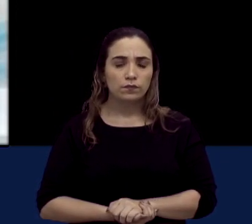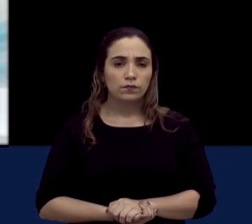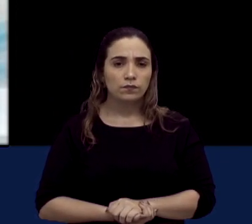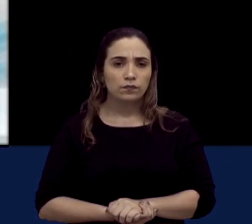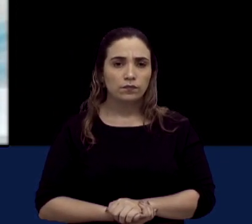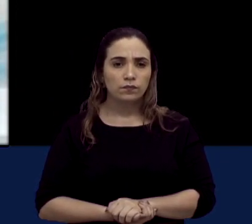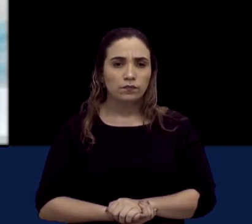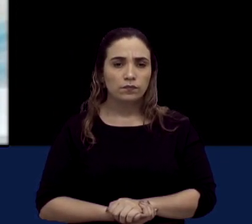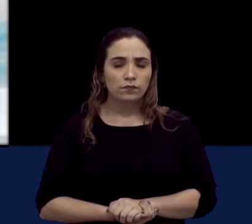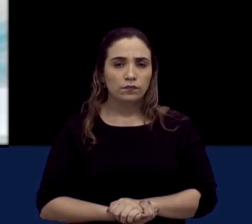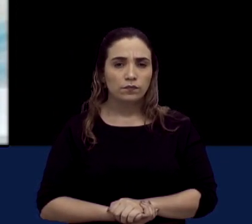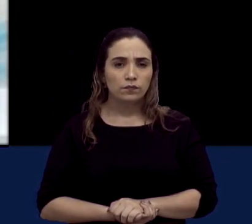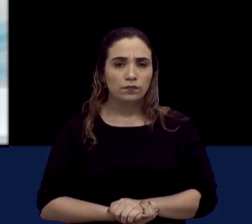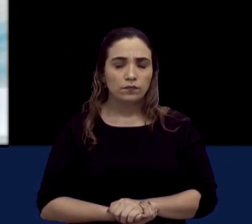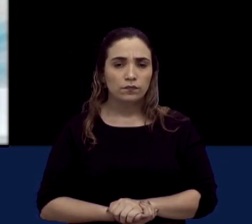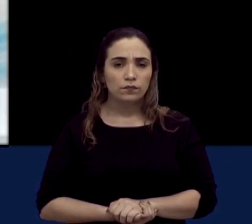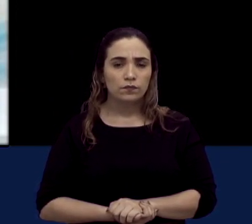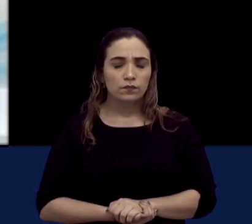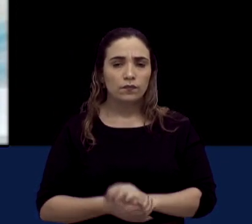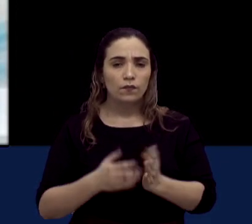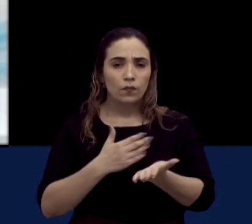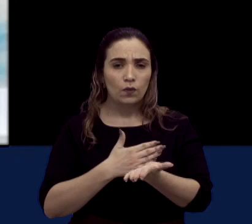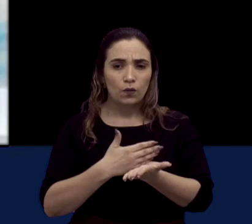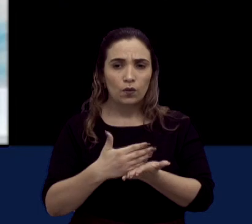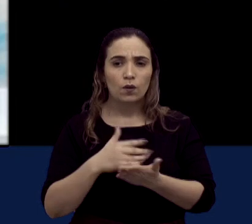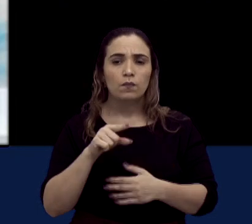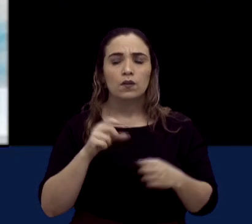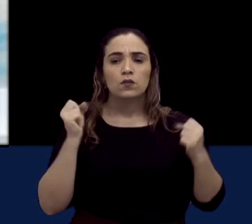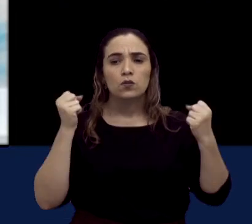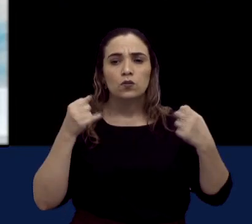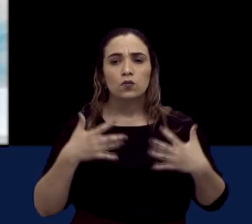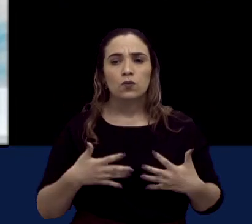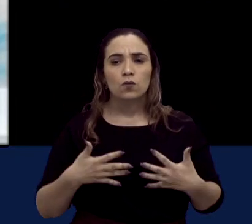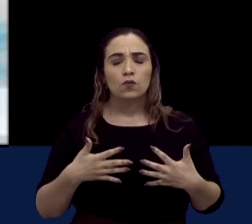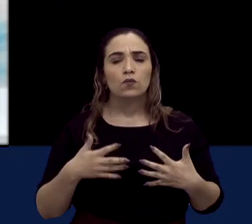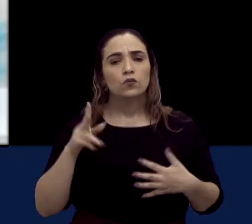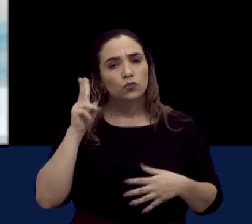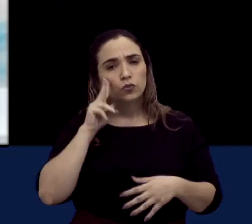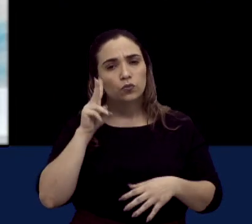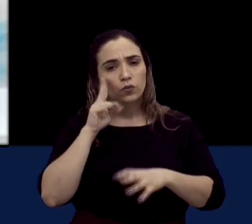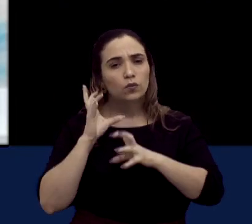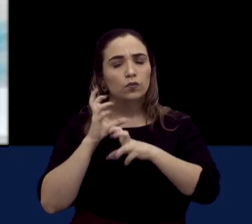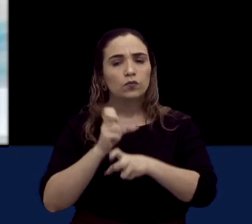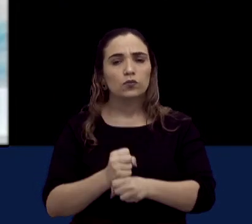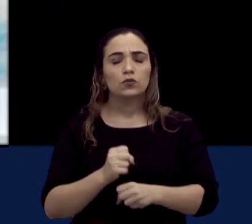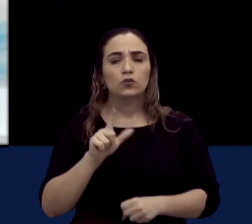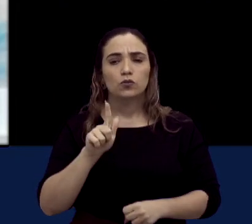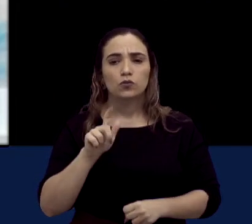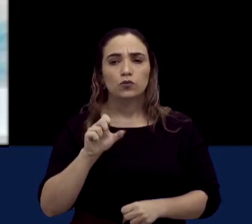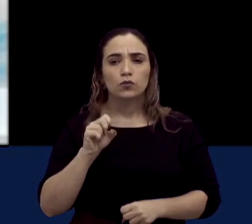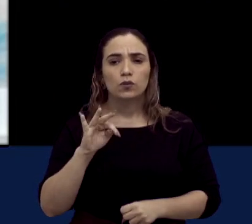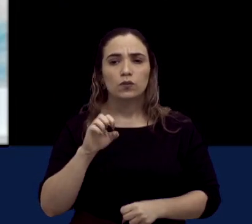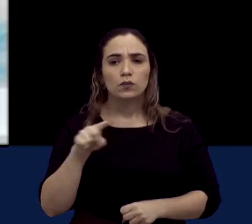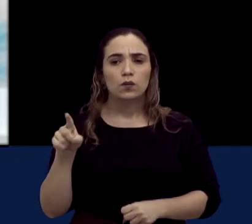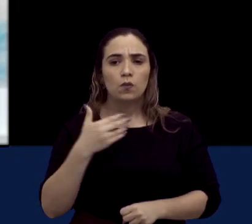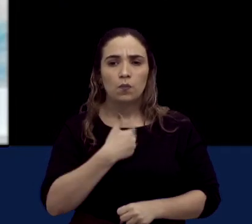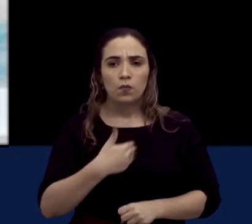Então, aqui, iniciando, falando um pouquinho do histórico da gestão pública,